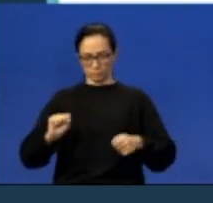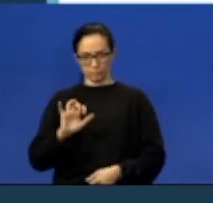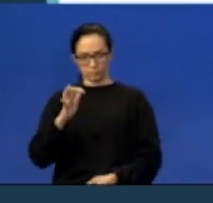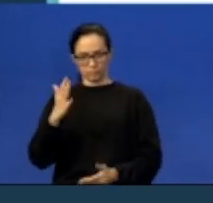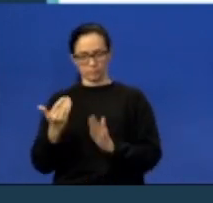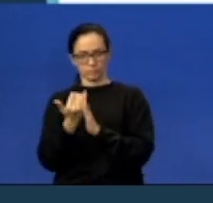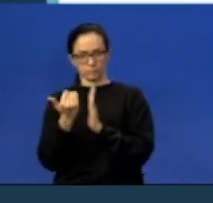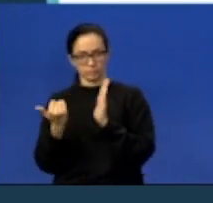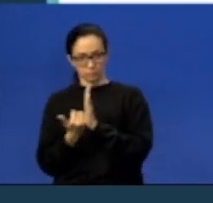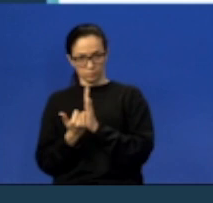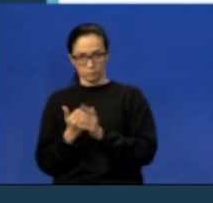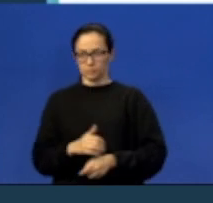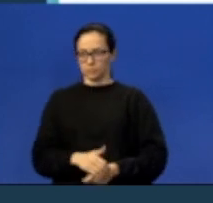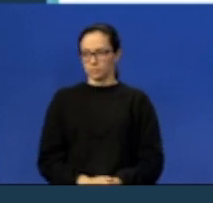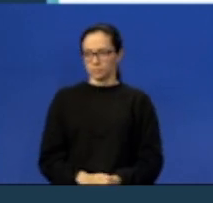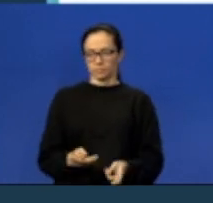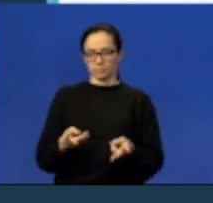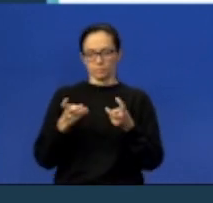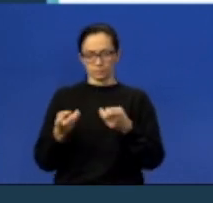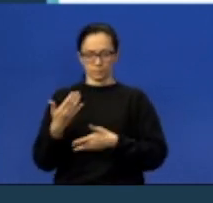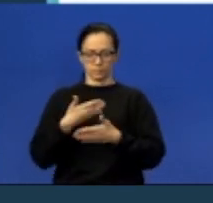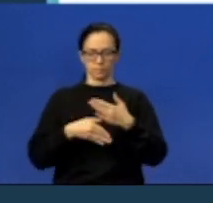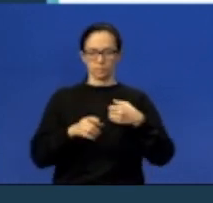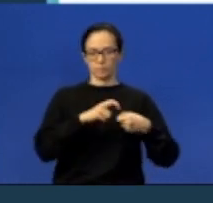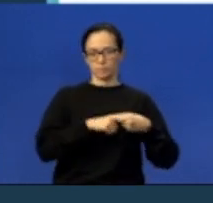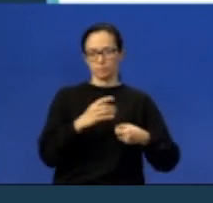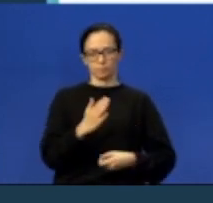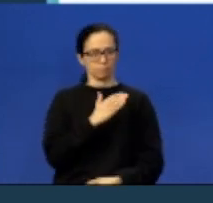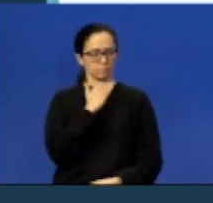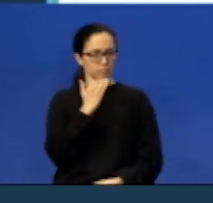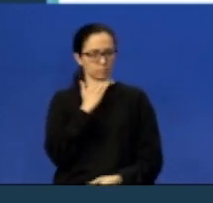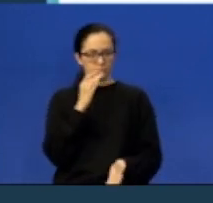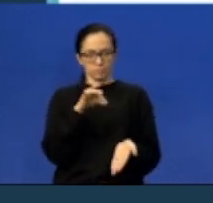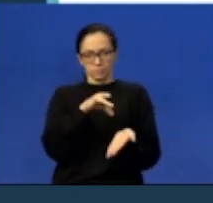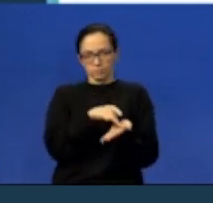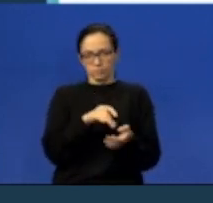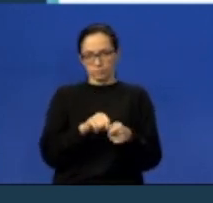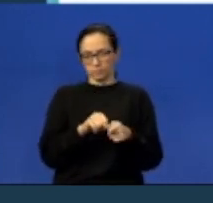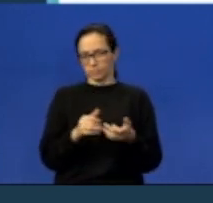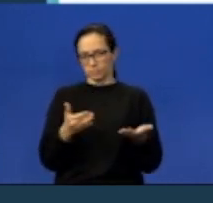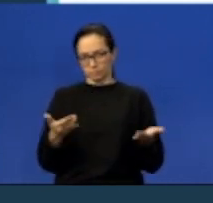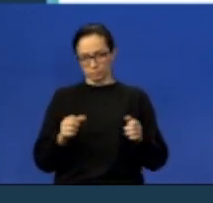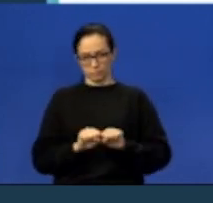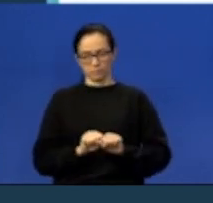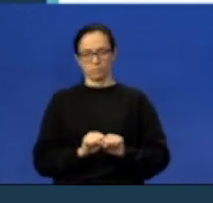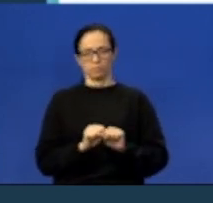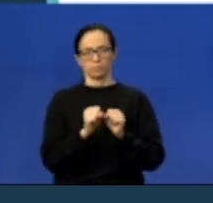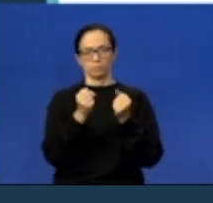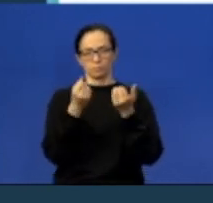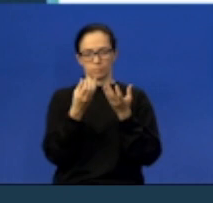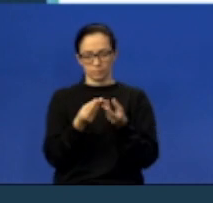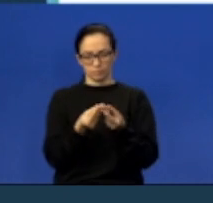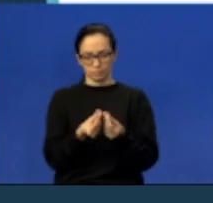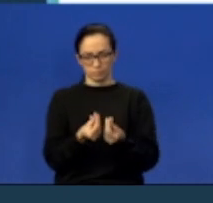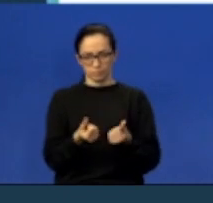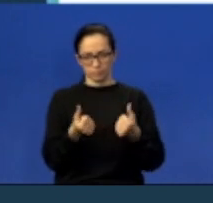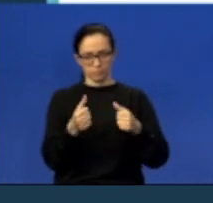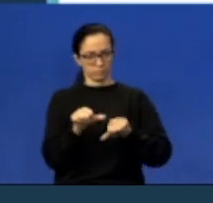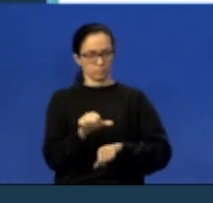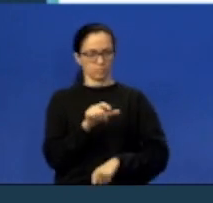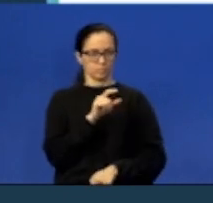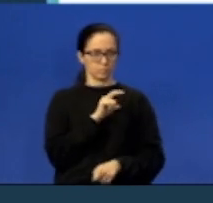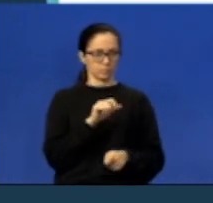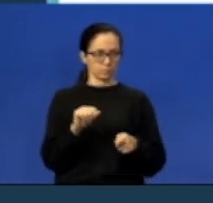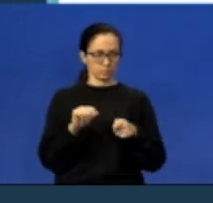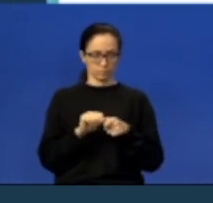menor, essa região plástica ela não consegue retornar ao seu estado original e, portanto, ocorre a falência do tecido e, como